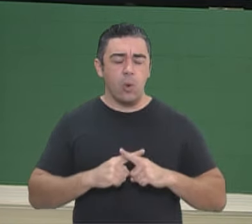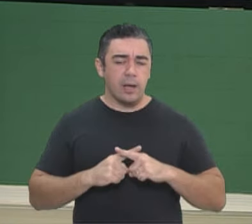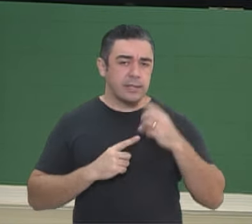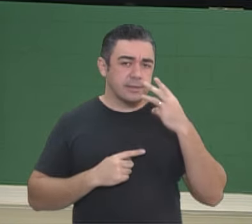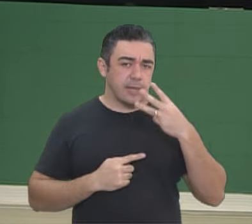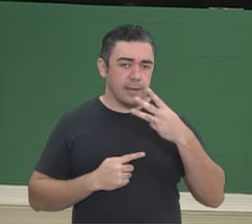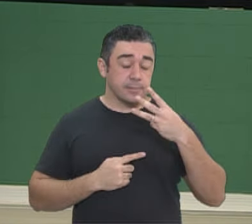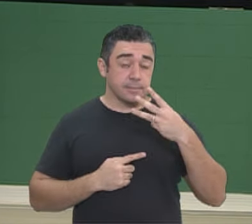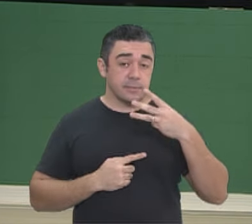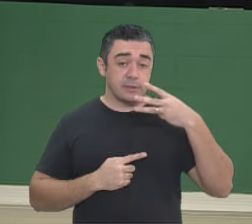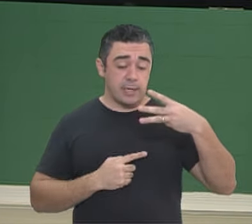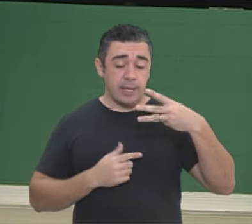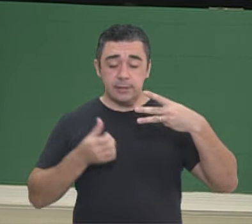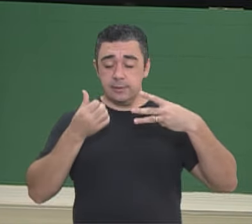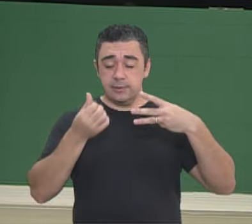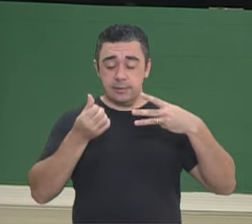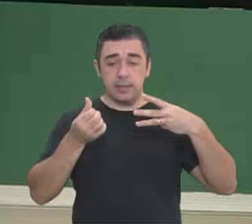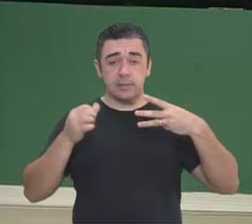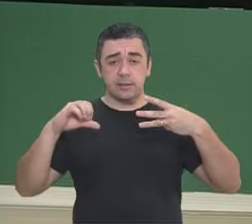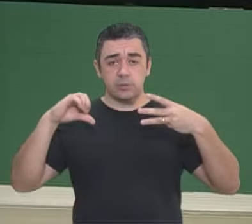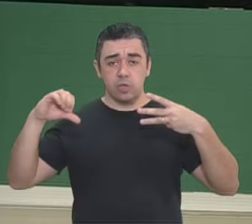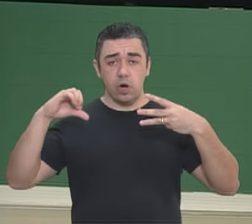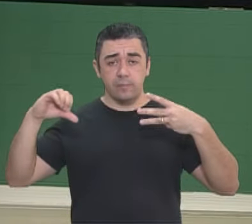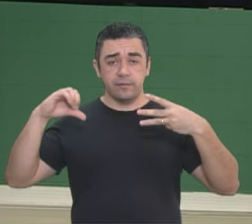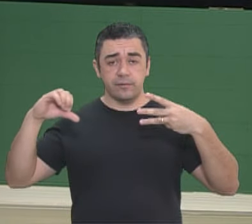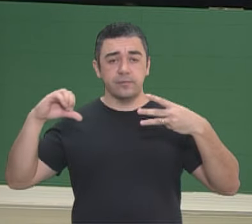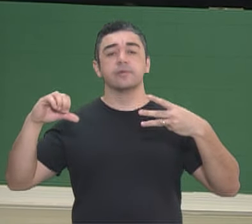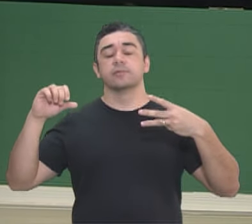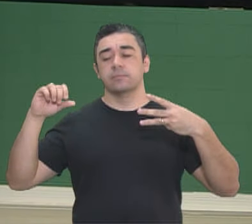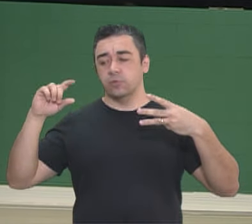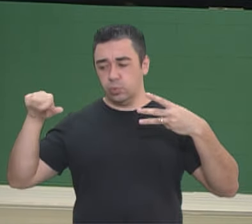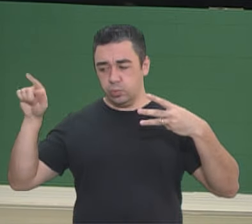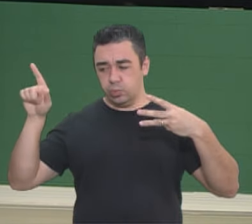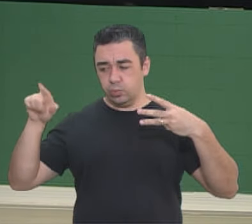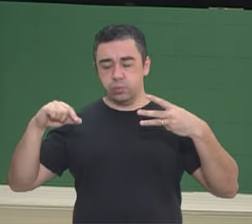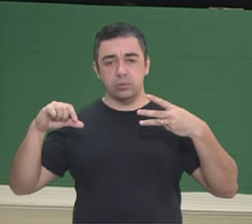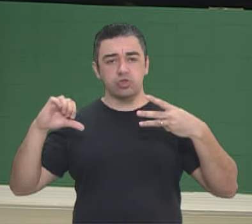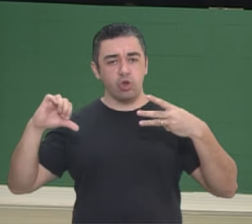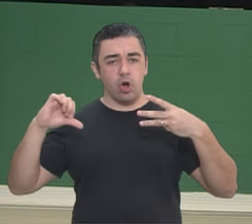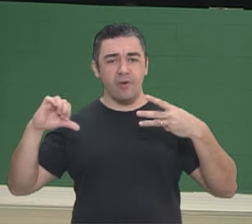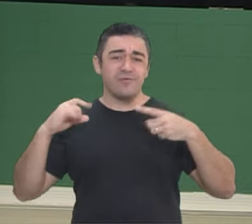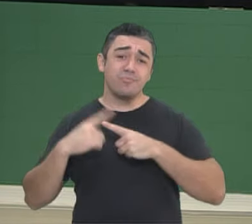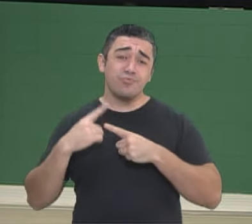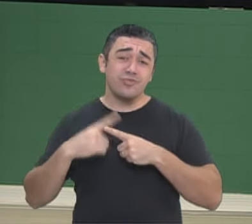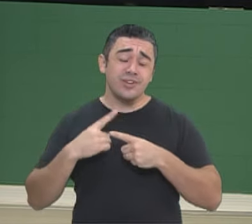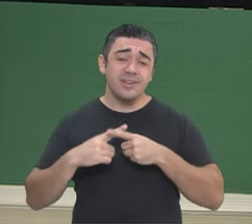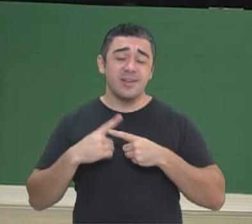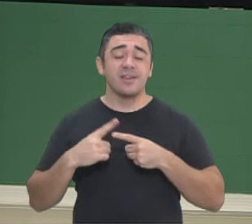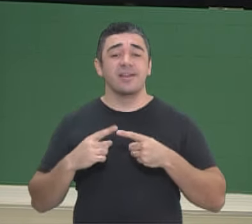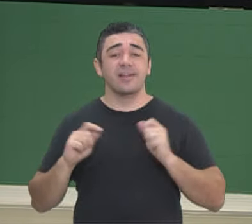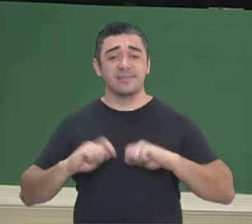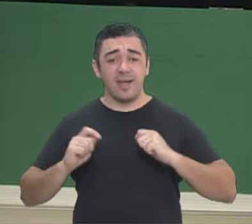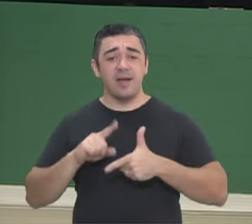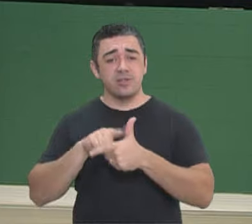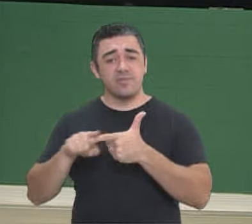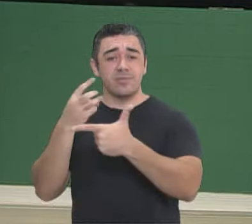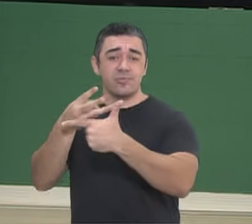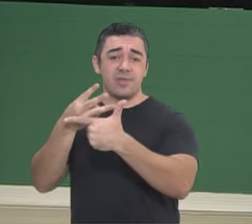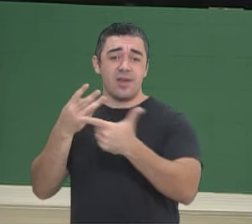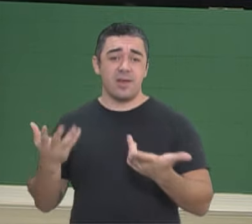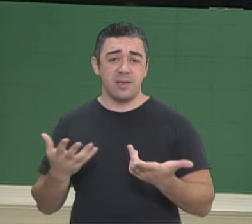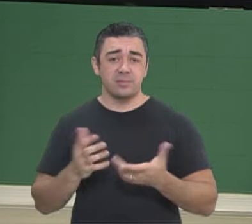Então, 3, 6, 9. Opa, então risco 9. Por quê? Eles têm mais de 2 divisores, não é primo, tudo